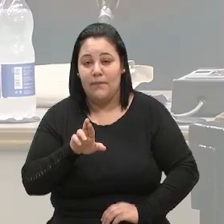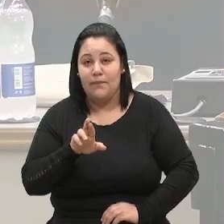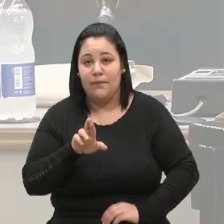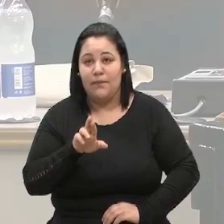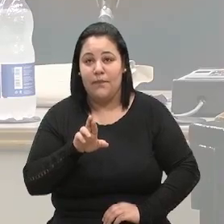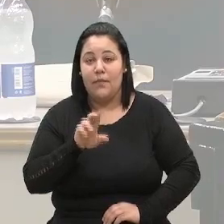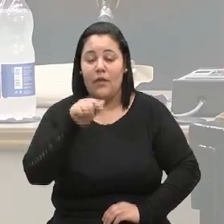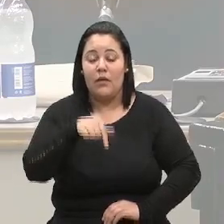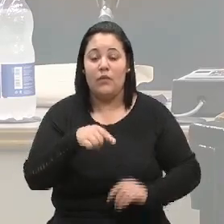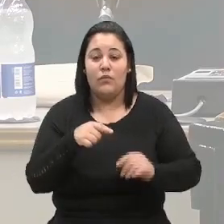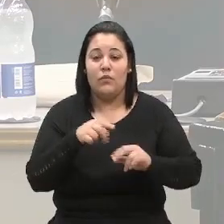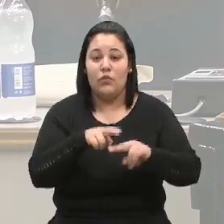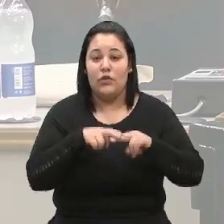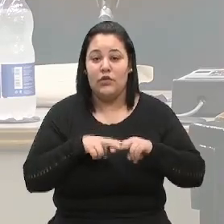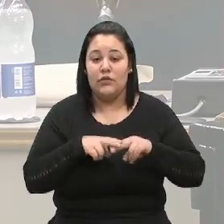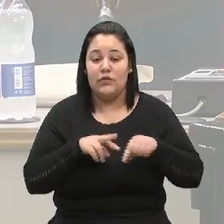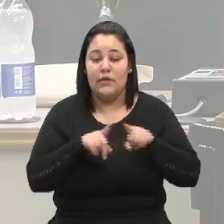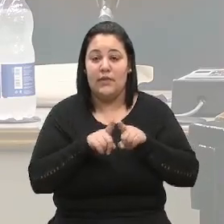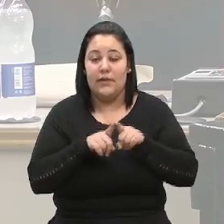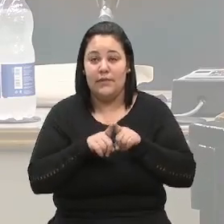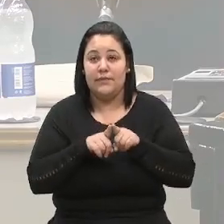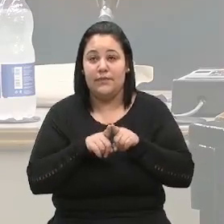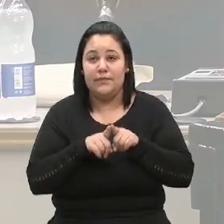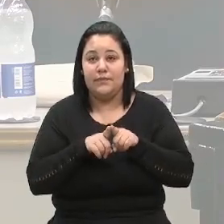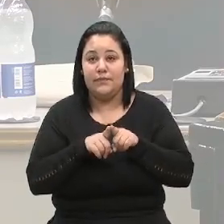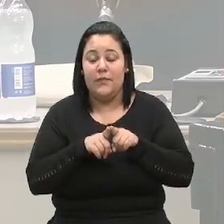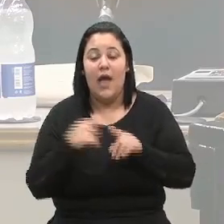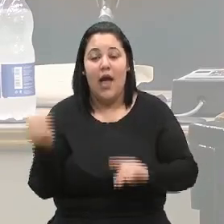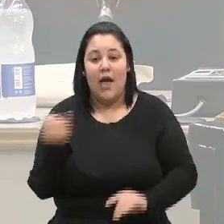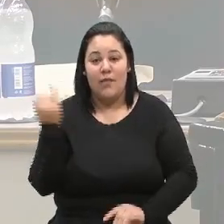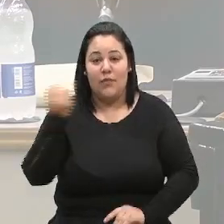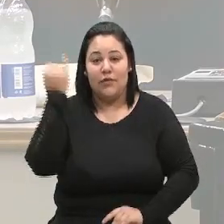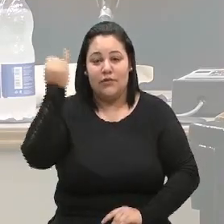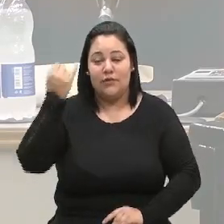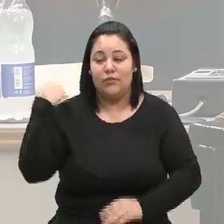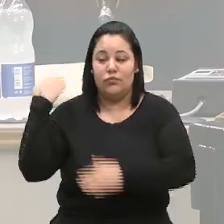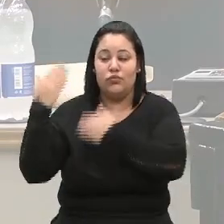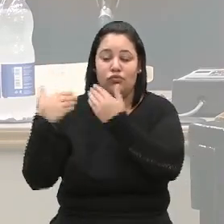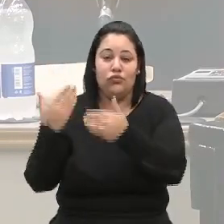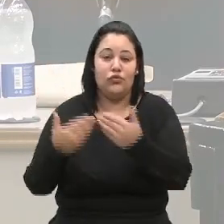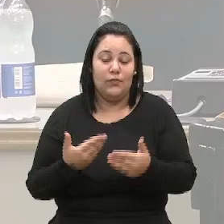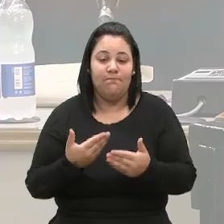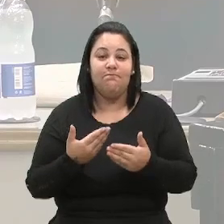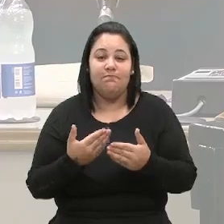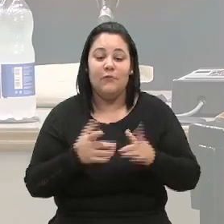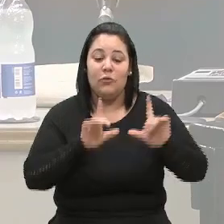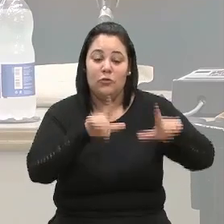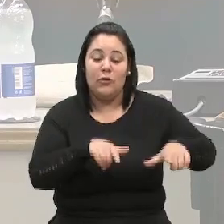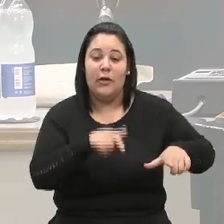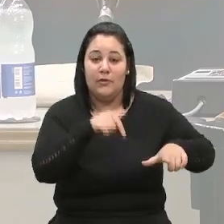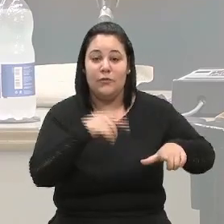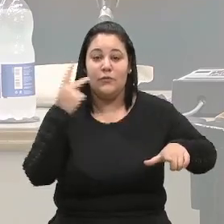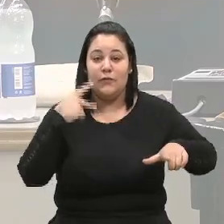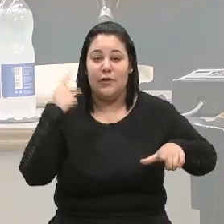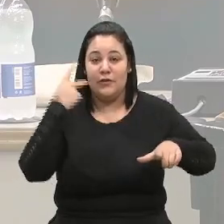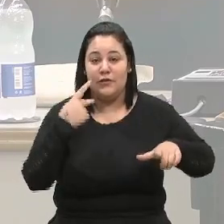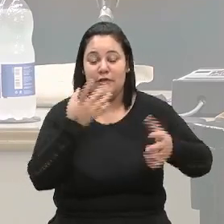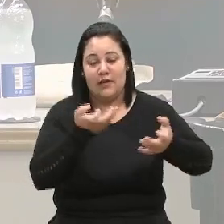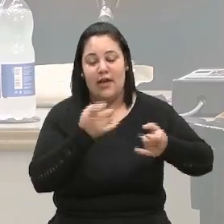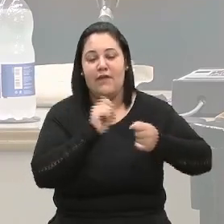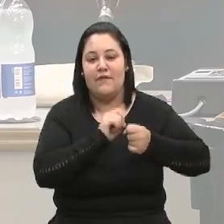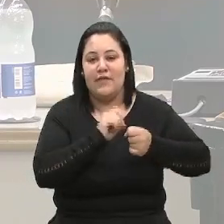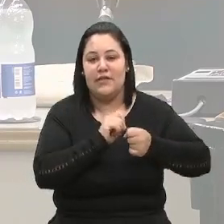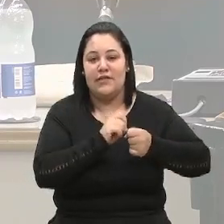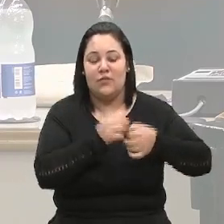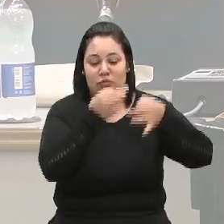Nesse sentido, considerando a esplêndida e relevante história da instituição, os vereadores buscam prestar a justa homenagem